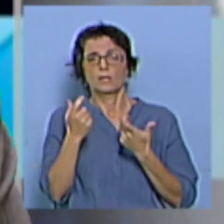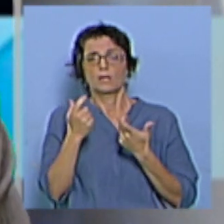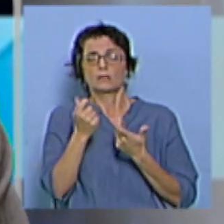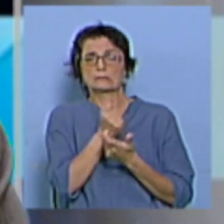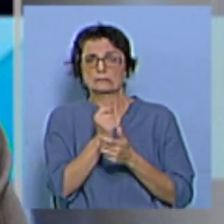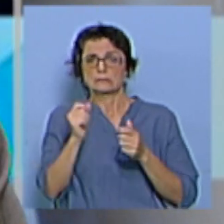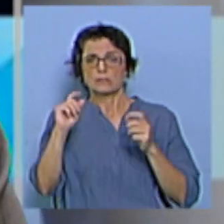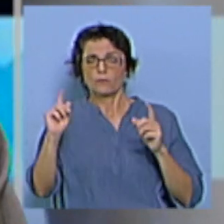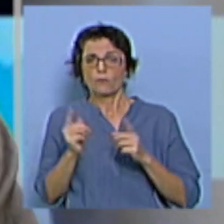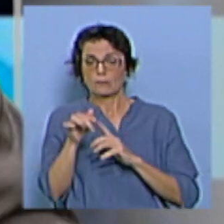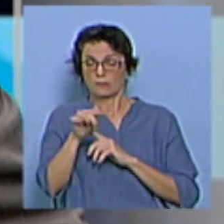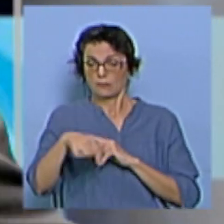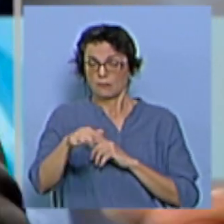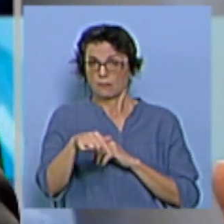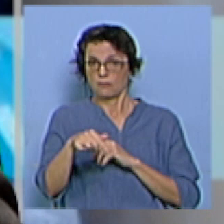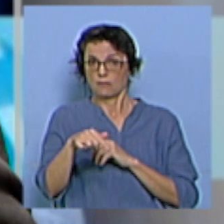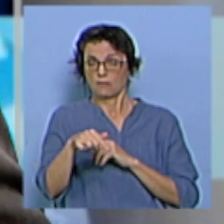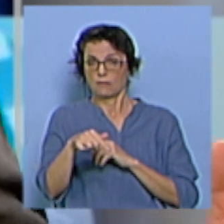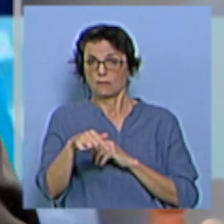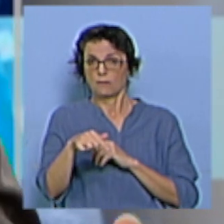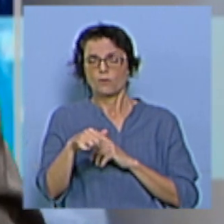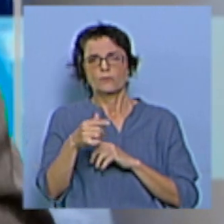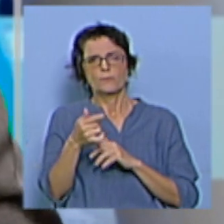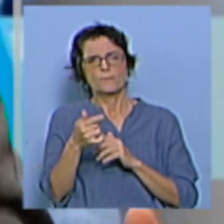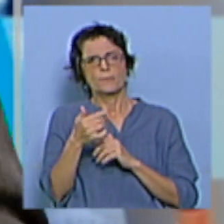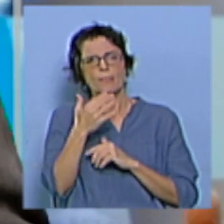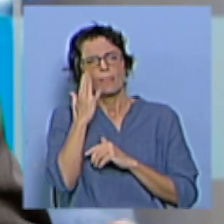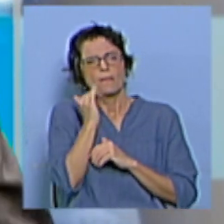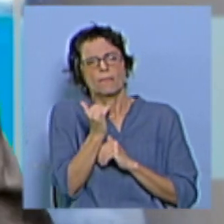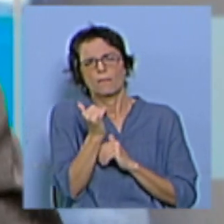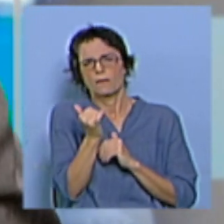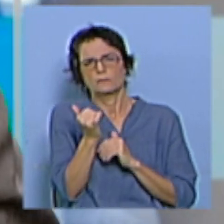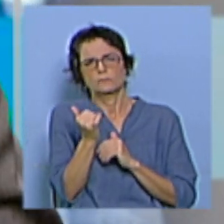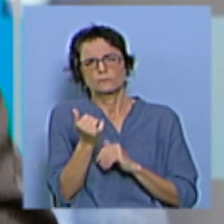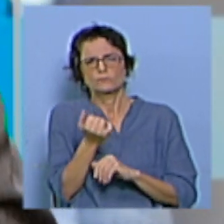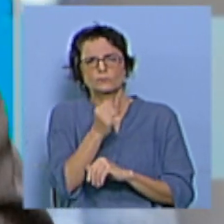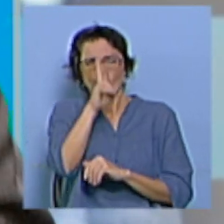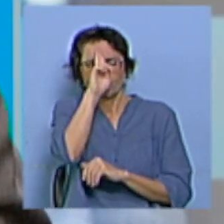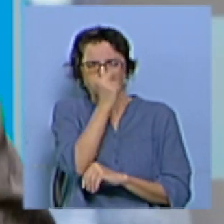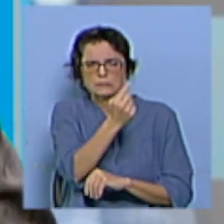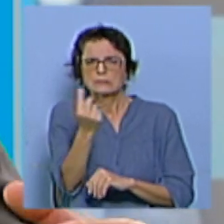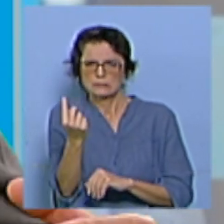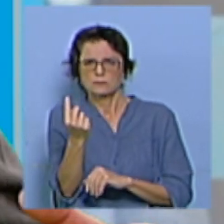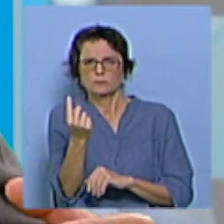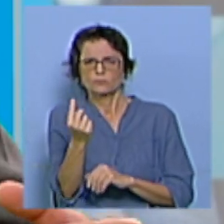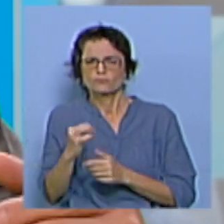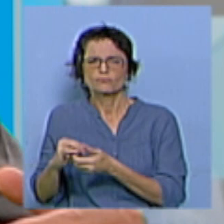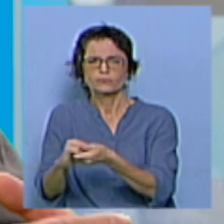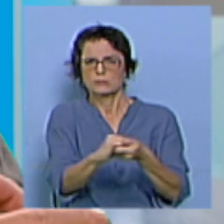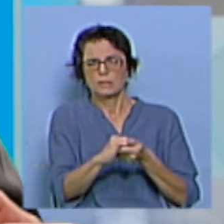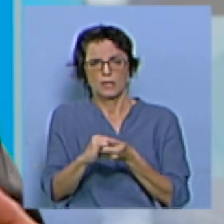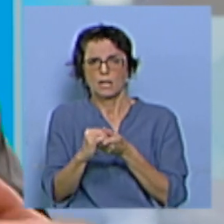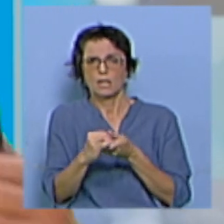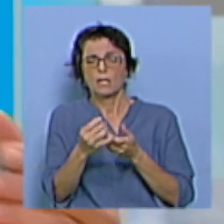de ter unido esforços, dado as mãos para adquirir máscaras que depois foram